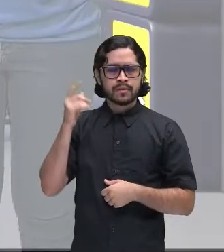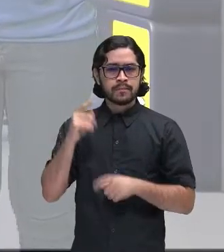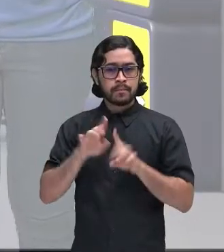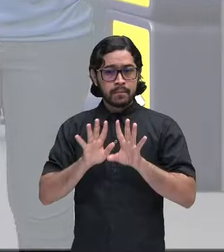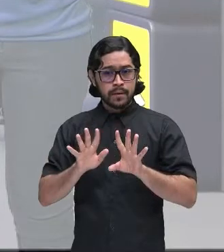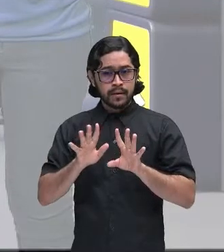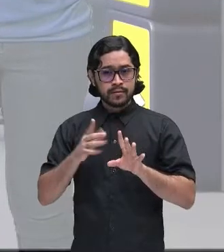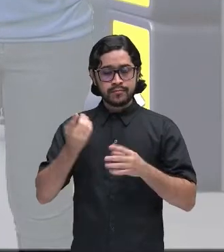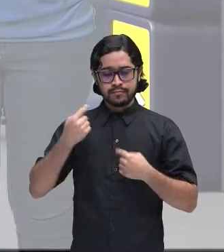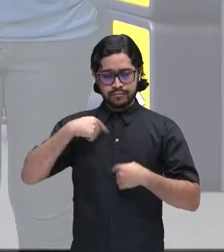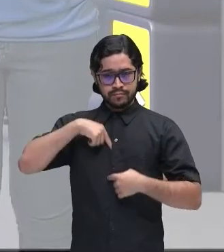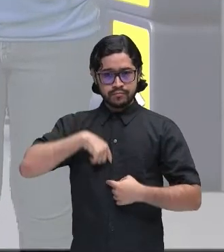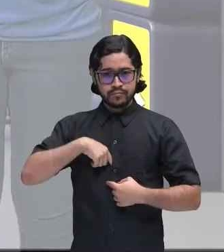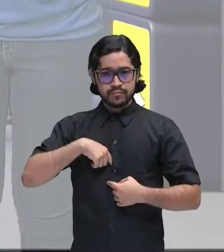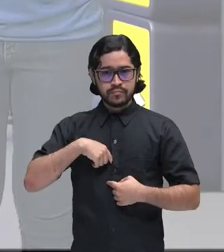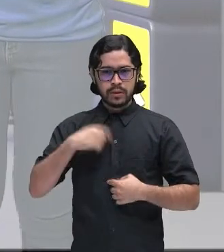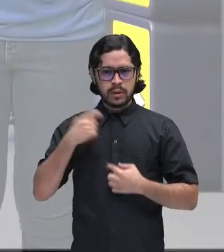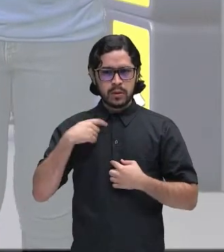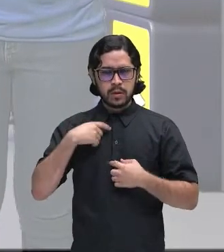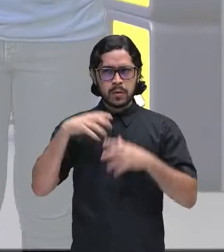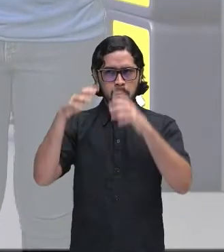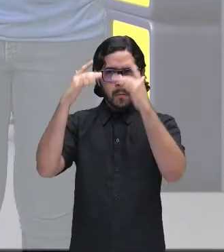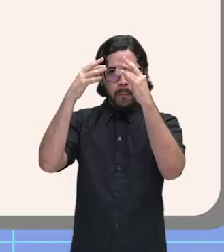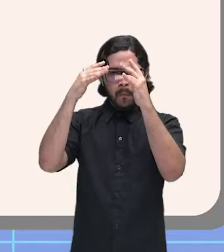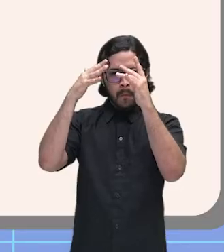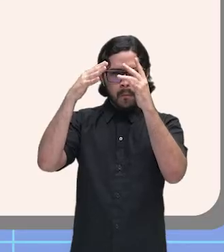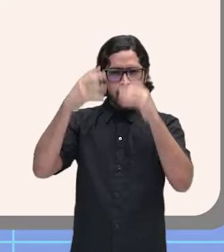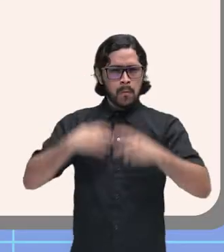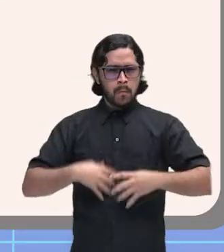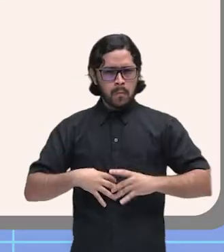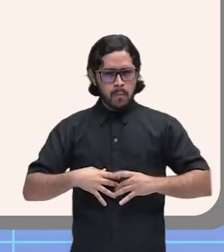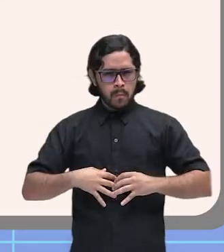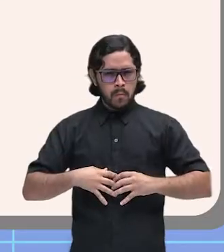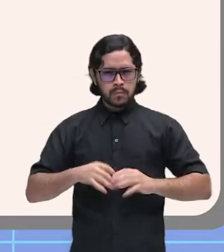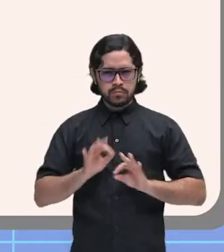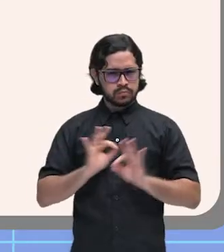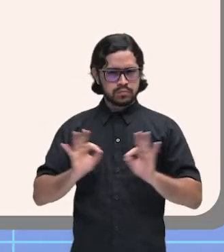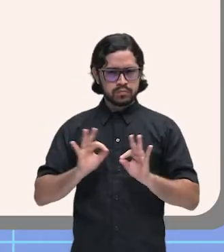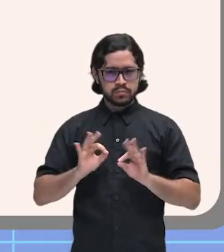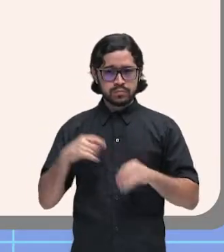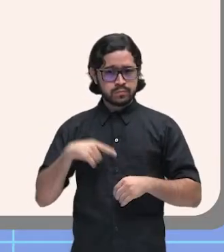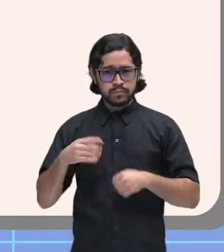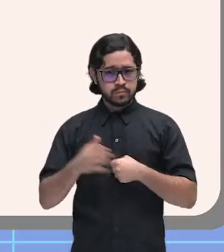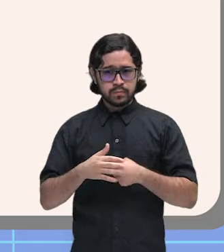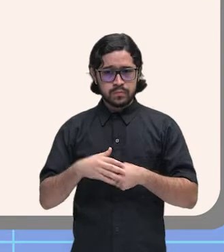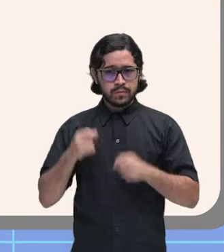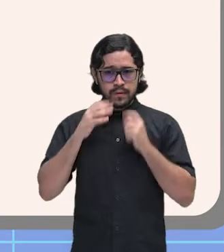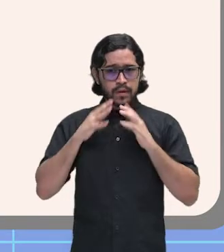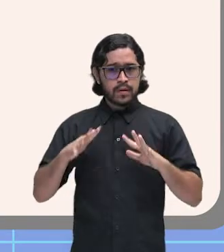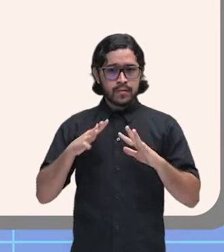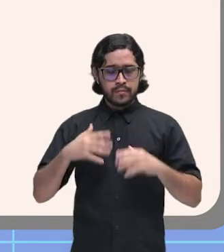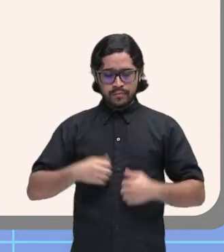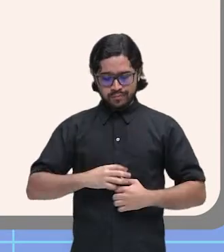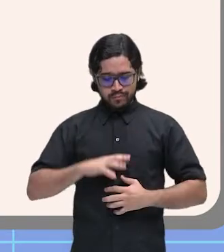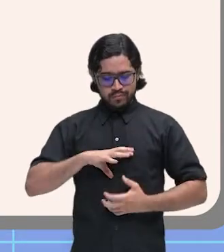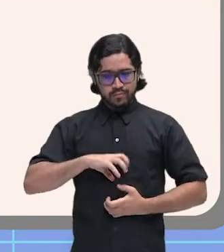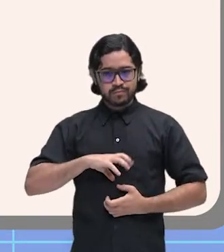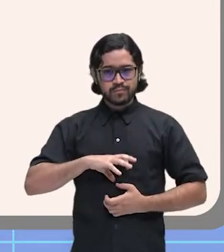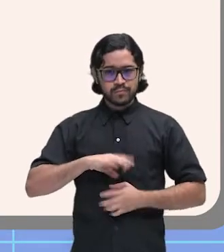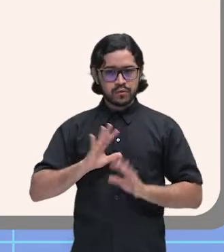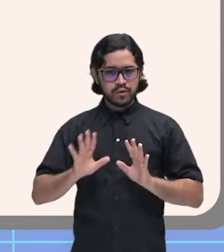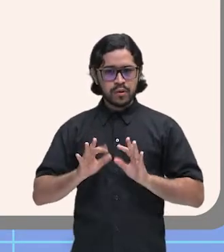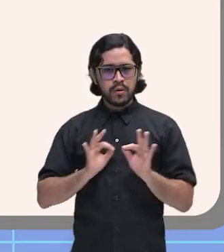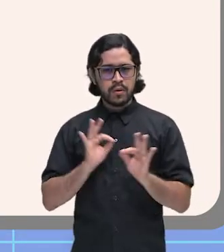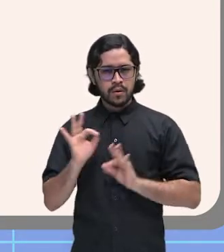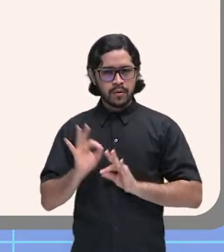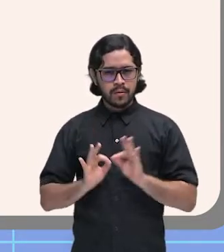partir daí, eu já não tenho mais. Depois que eu degluti, a faringe não tem basicamente, né? A epiglote, ela responde